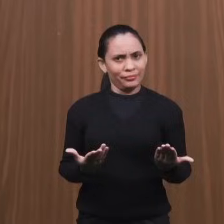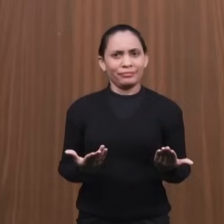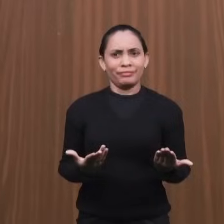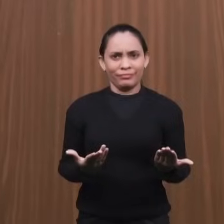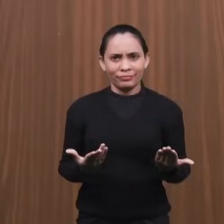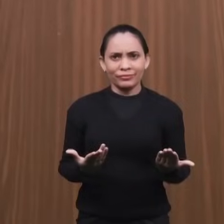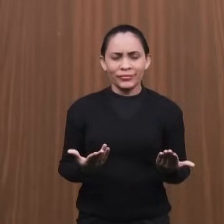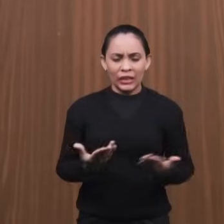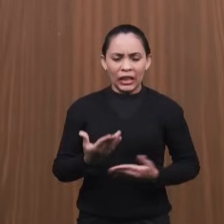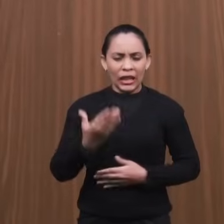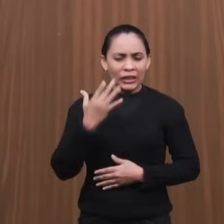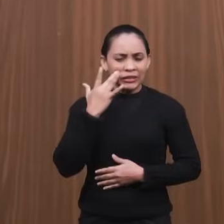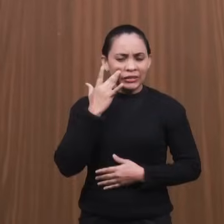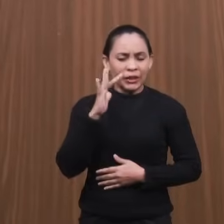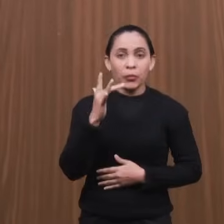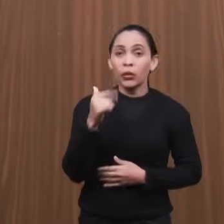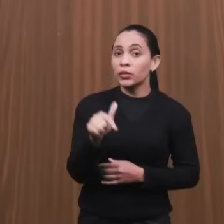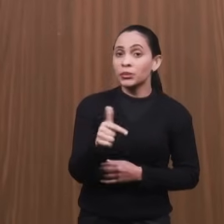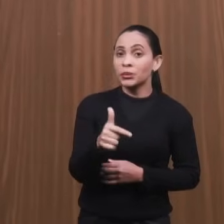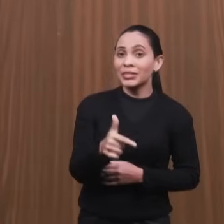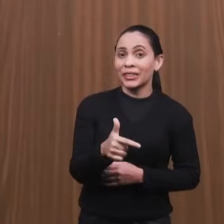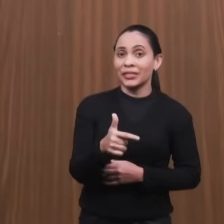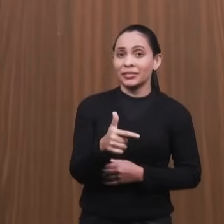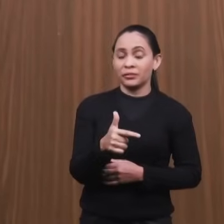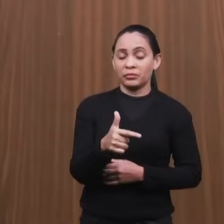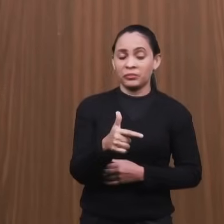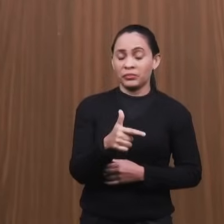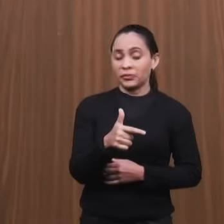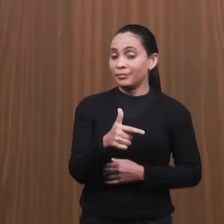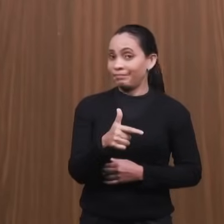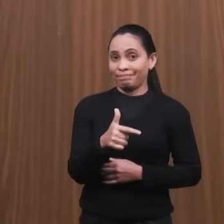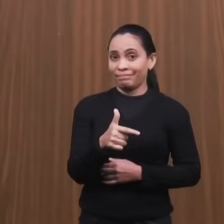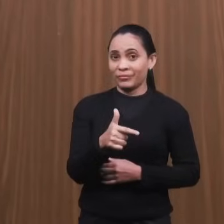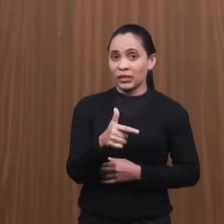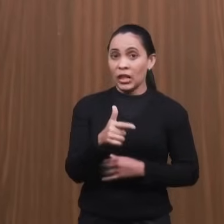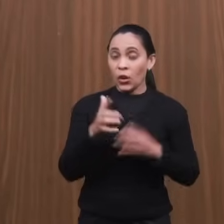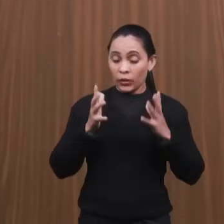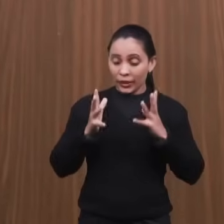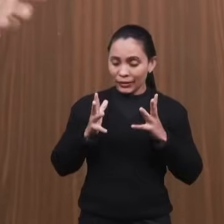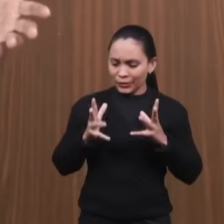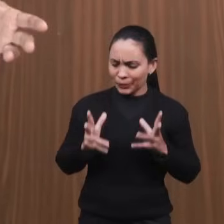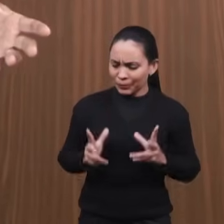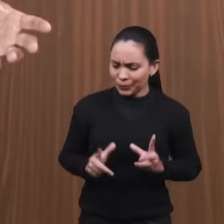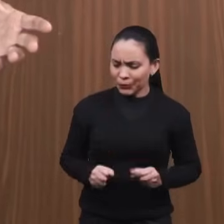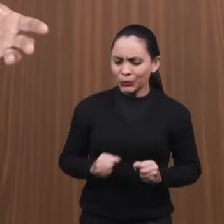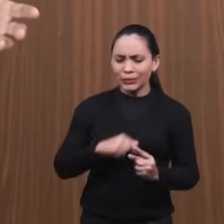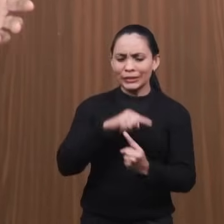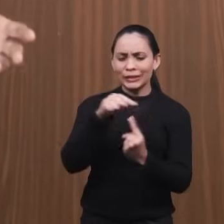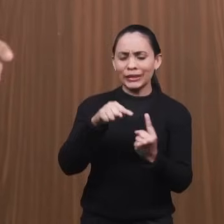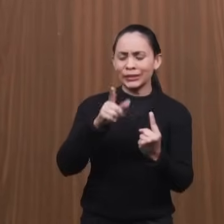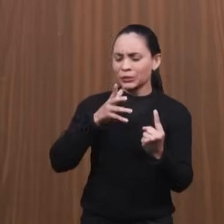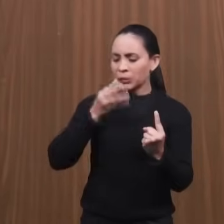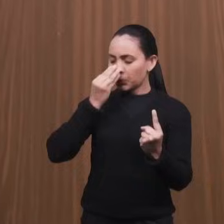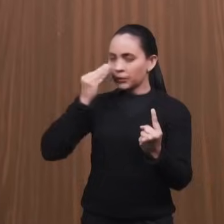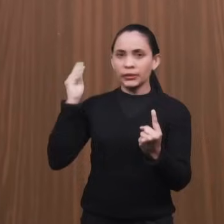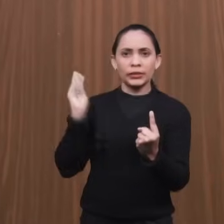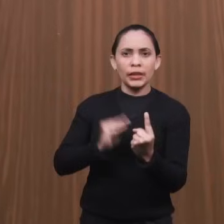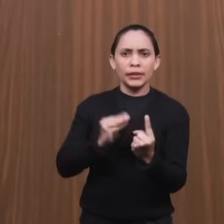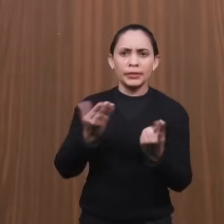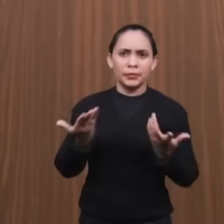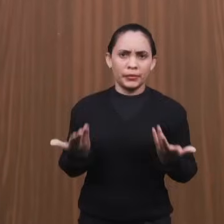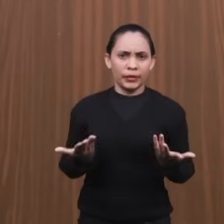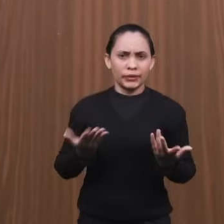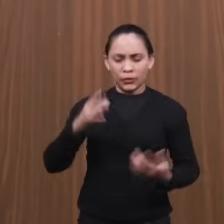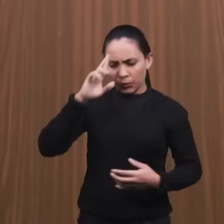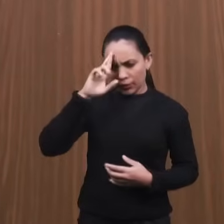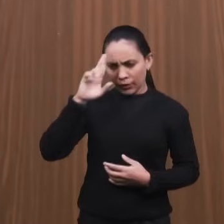a falta de temor, o desprezo à santidade, o sentido religioso em contraponto à